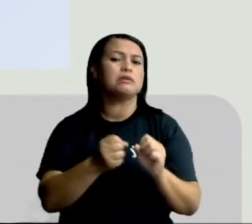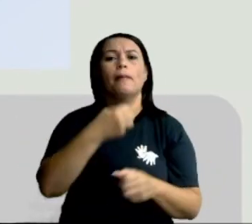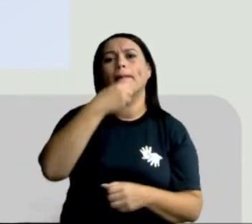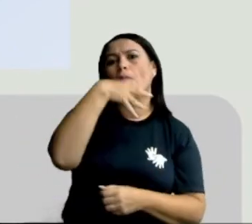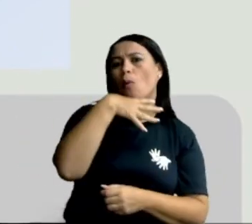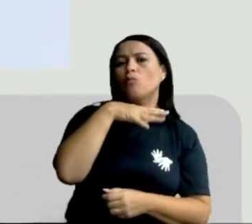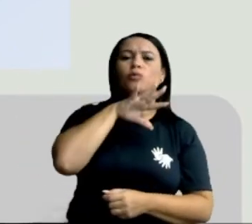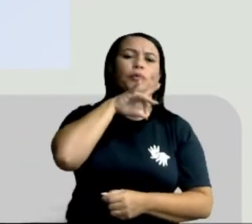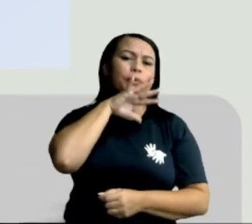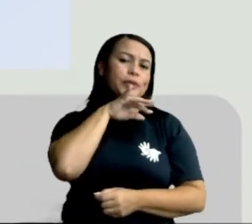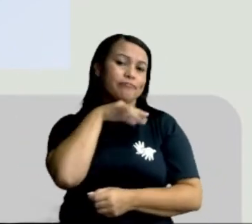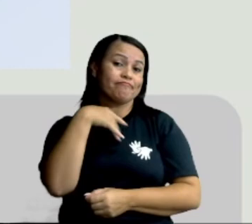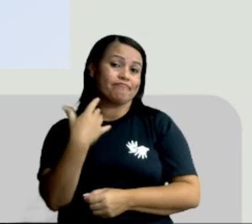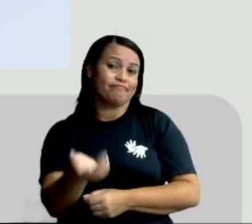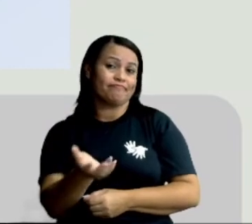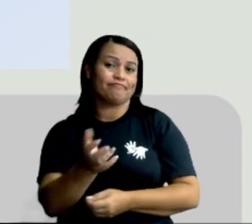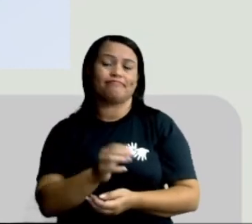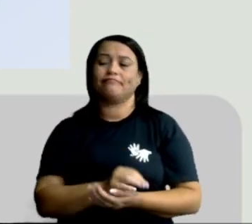pode ser negativa.